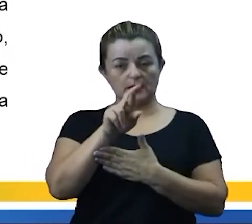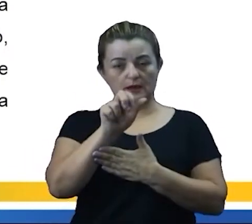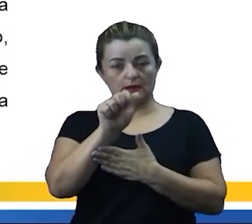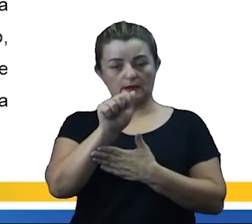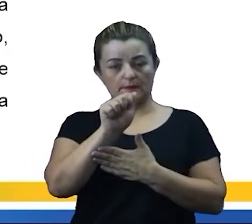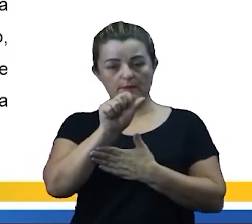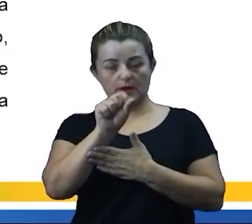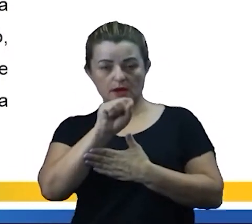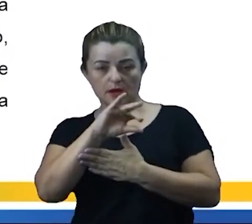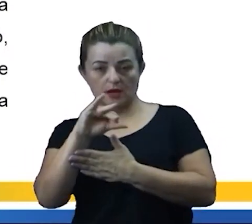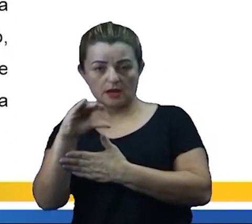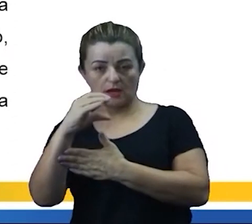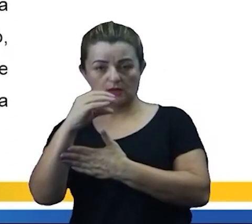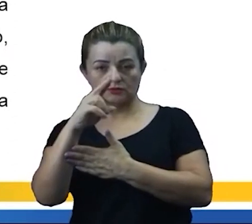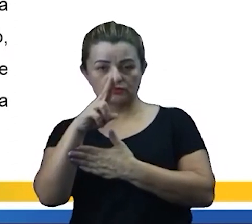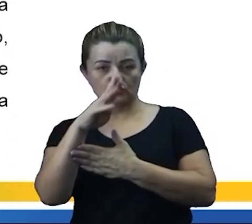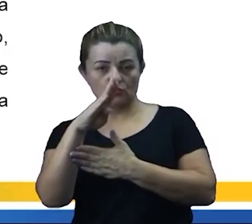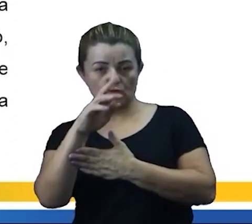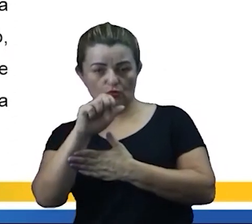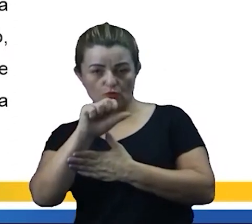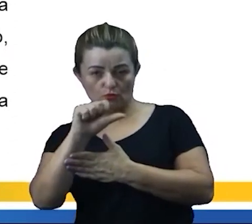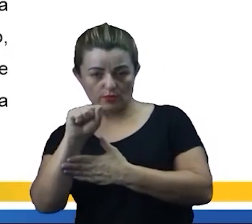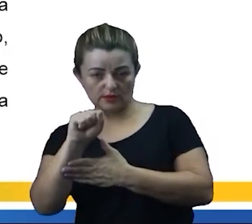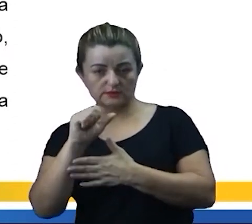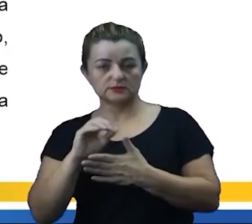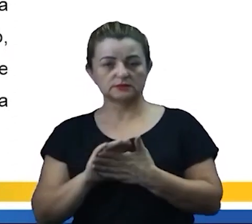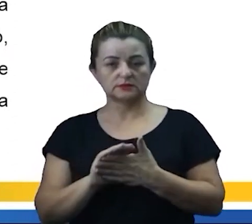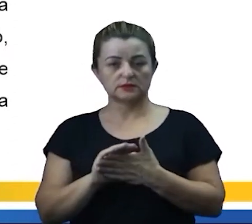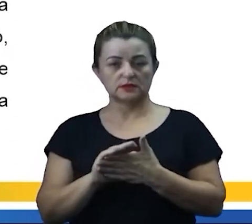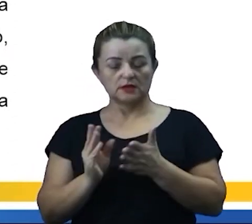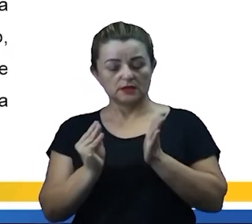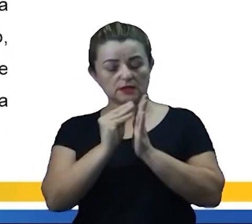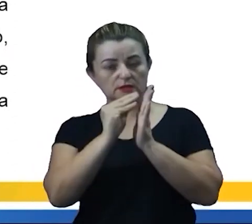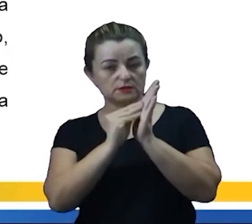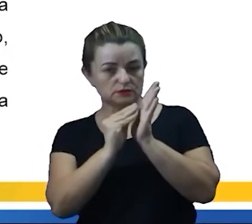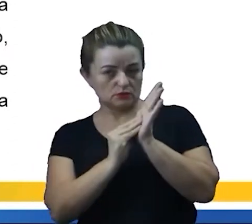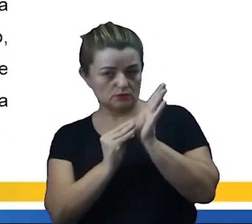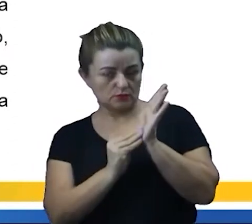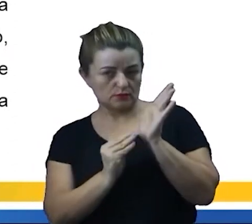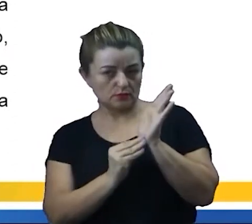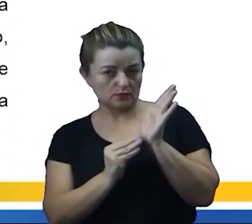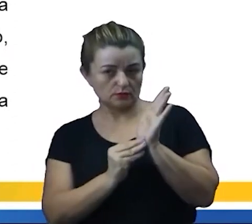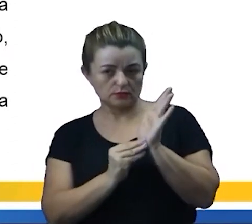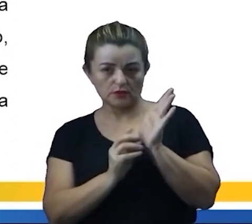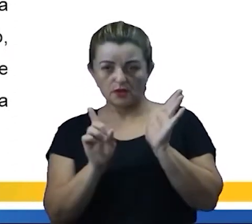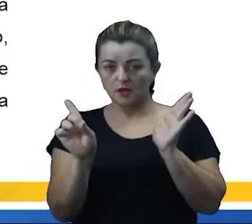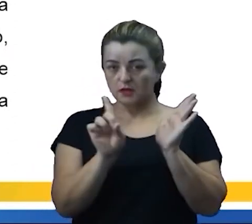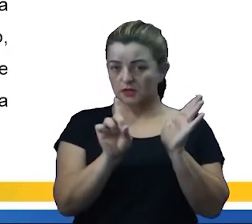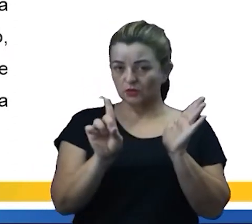o defunto autor de Machado de Assis, diz em suas memórias póstumas